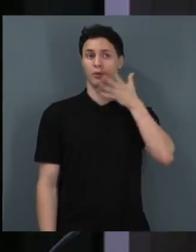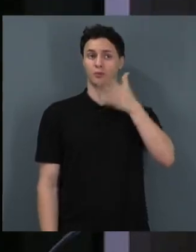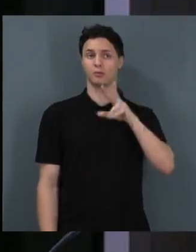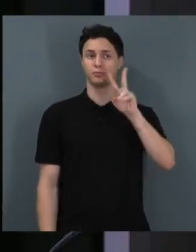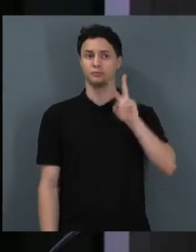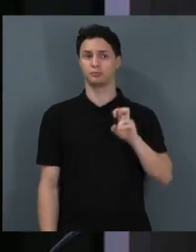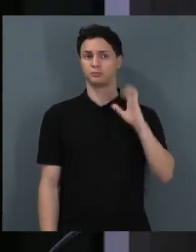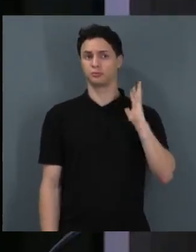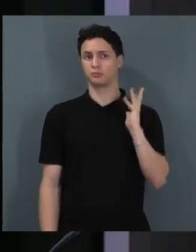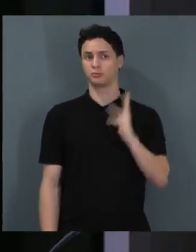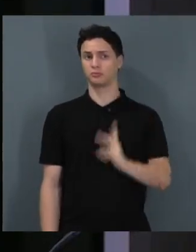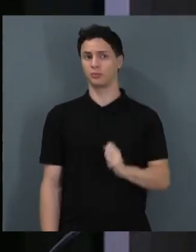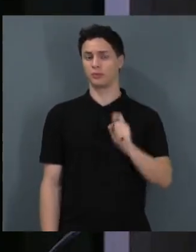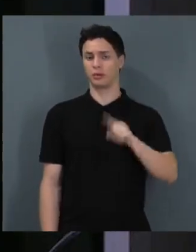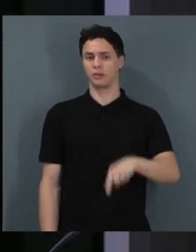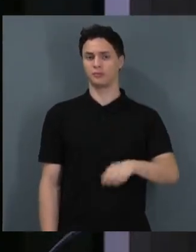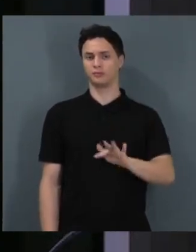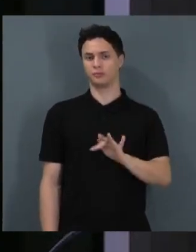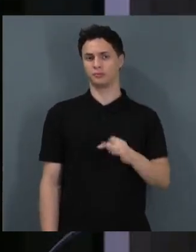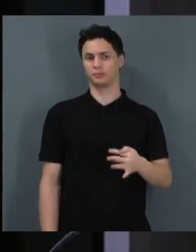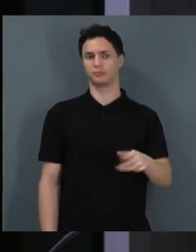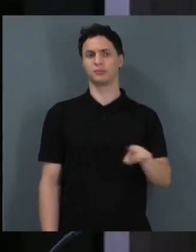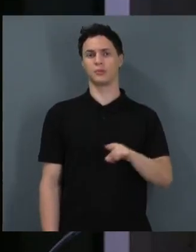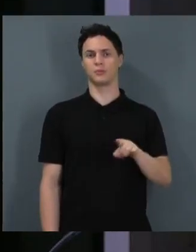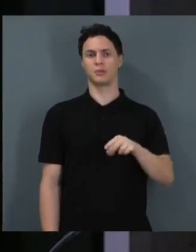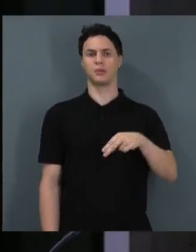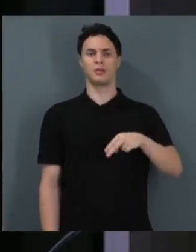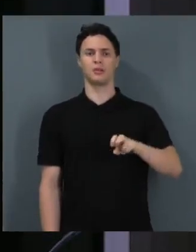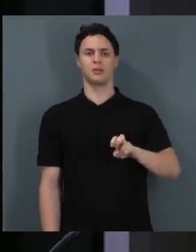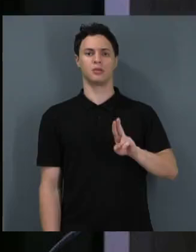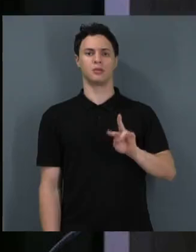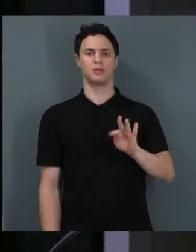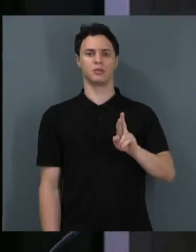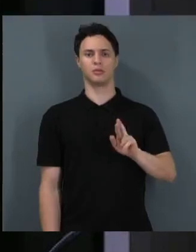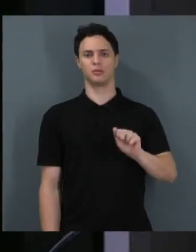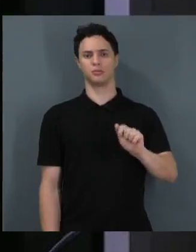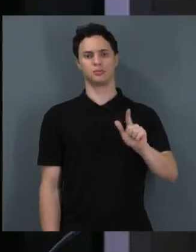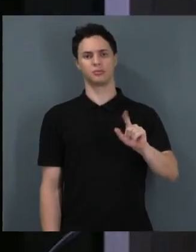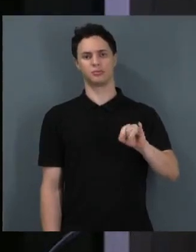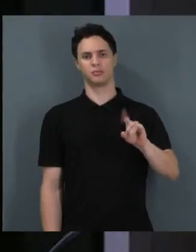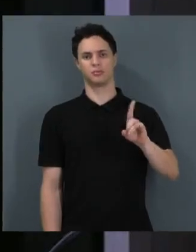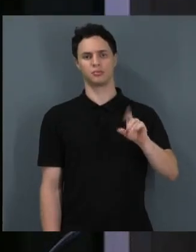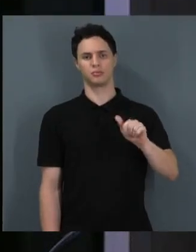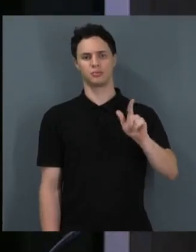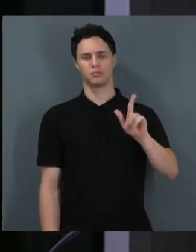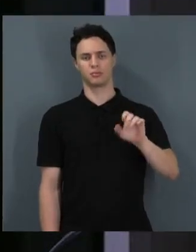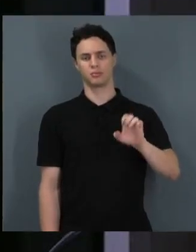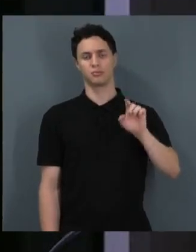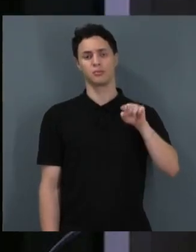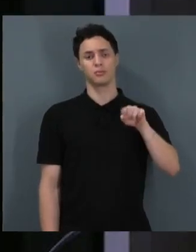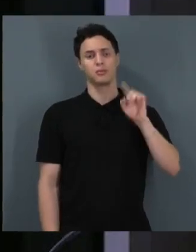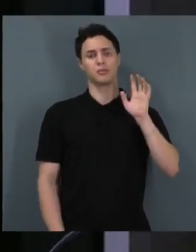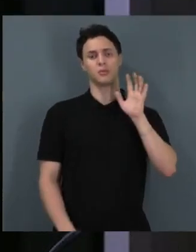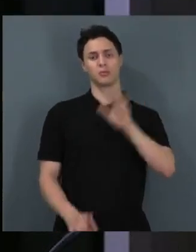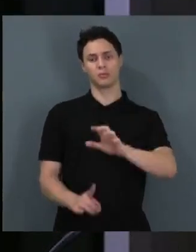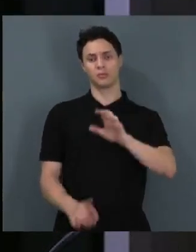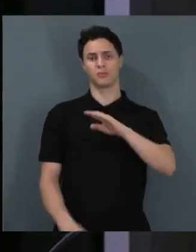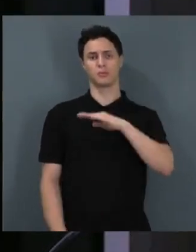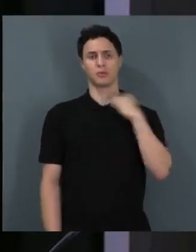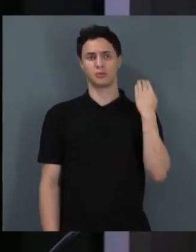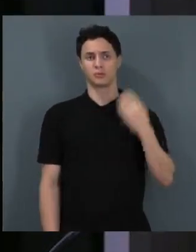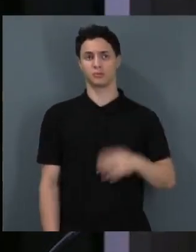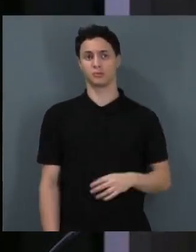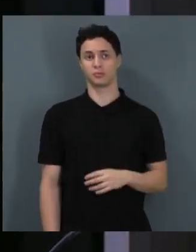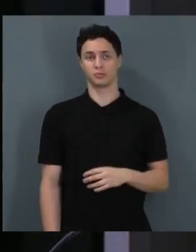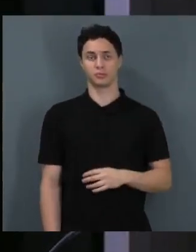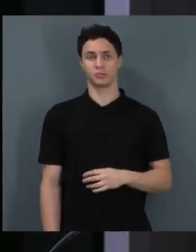cumulatividade, simplificação e neutralidade fiscal, é evidente que essa neutralidade está atingida de morte. Eu